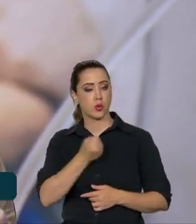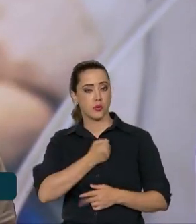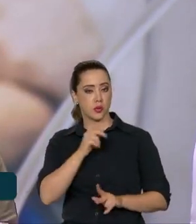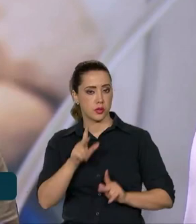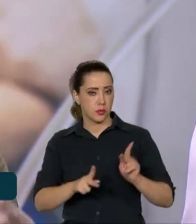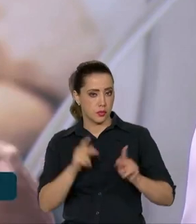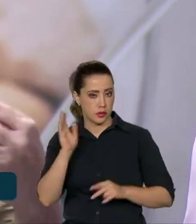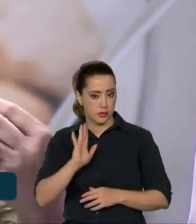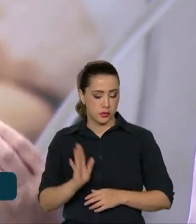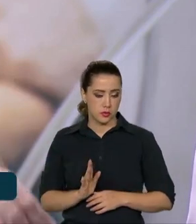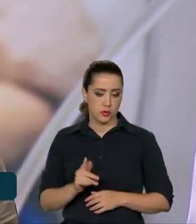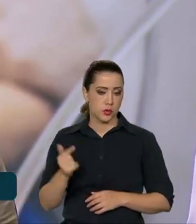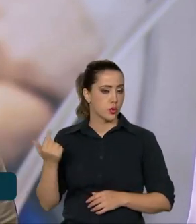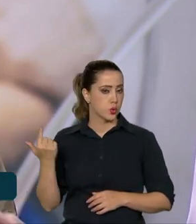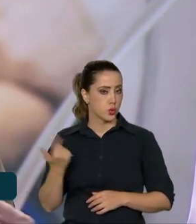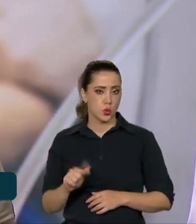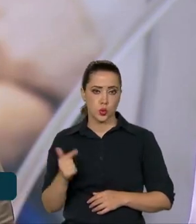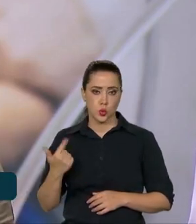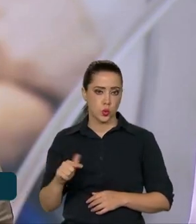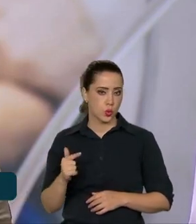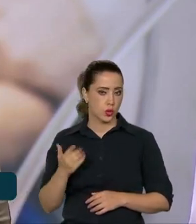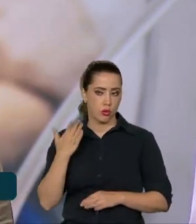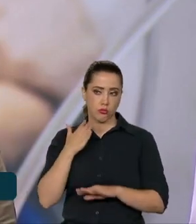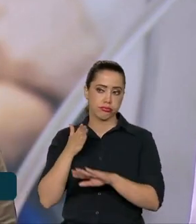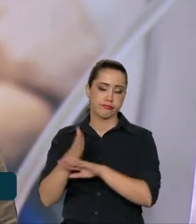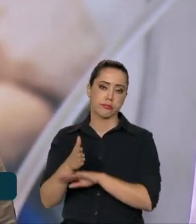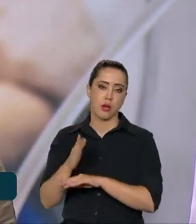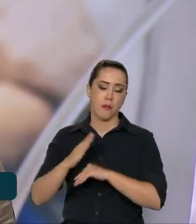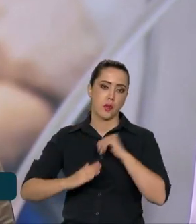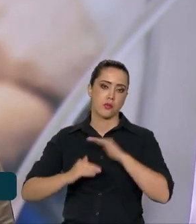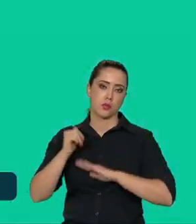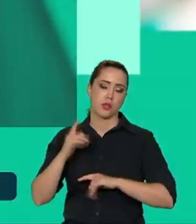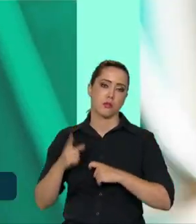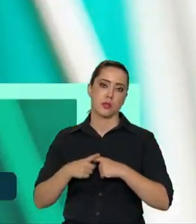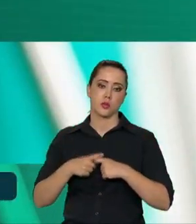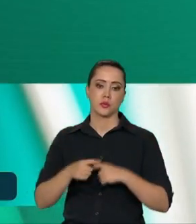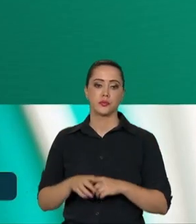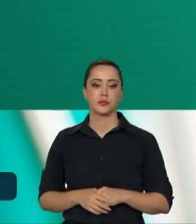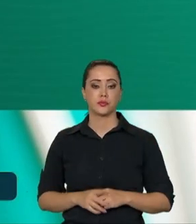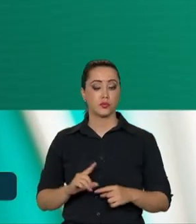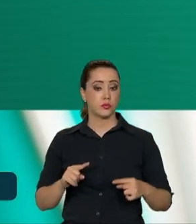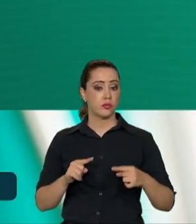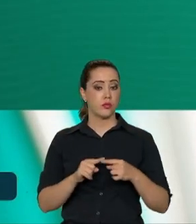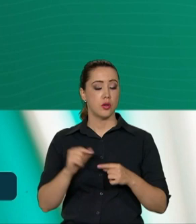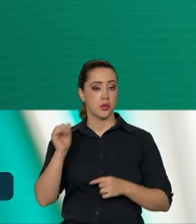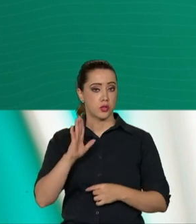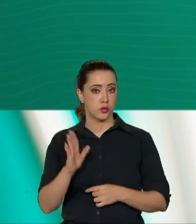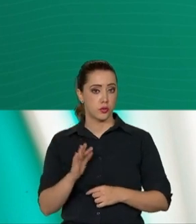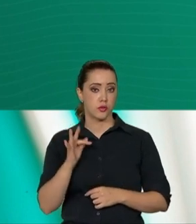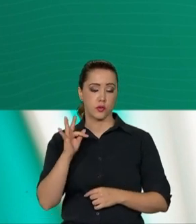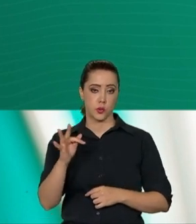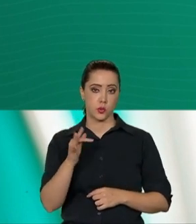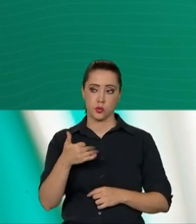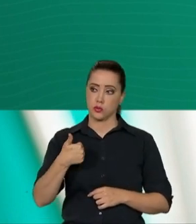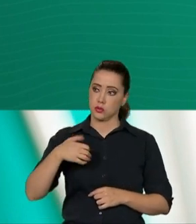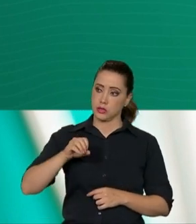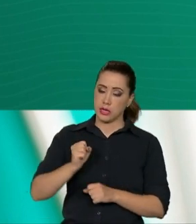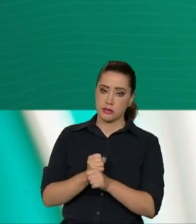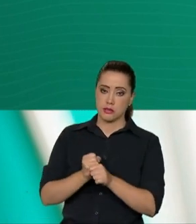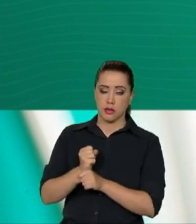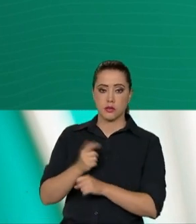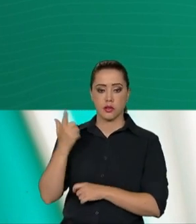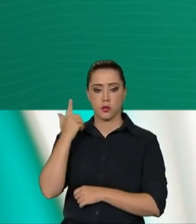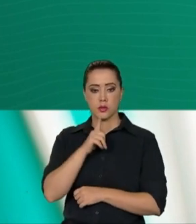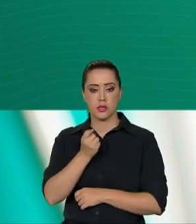população brasileira não ter acesso ao profissional médico. A meta do Brasil nos próximos 10 anos é atingir